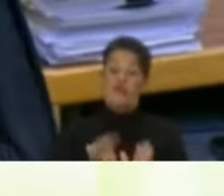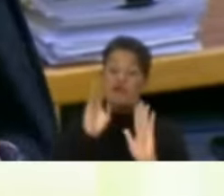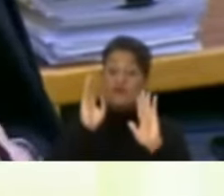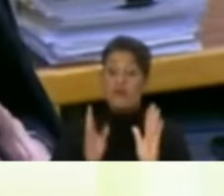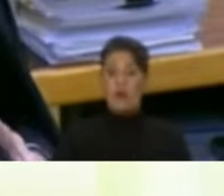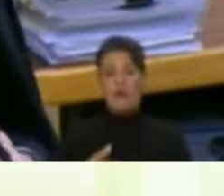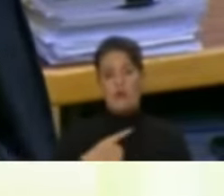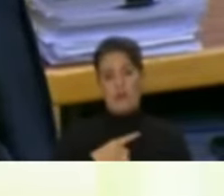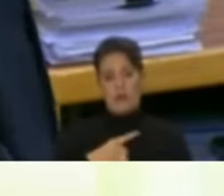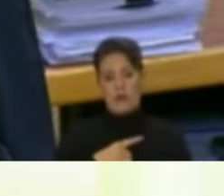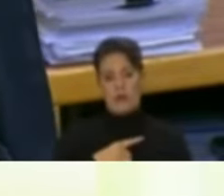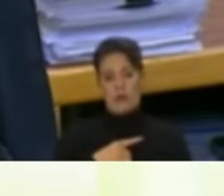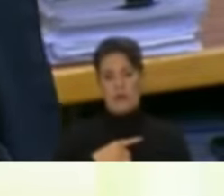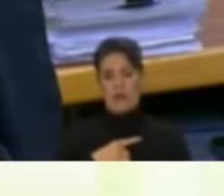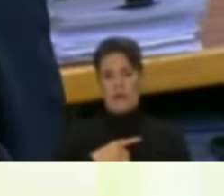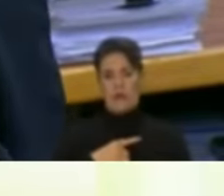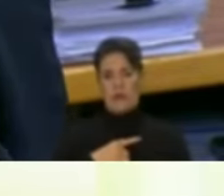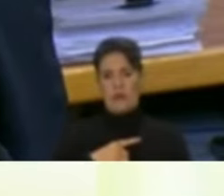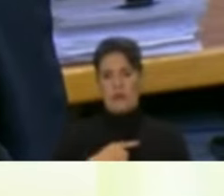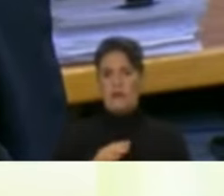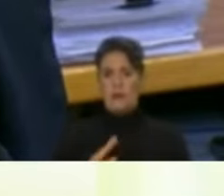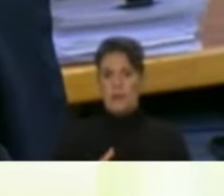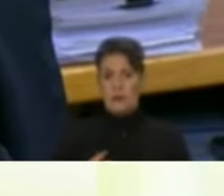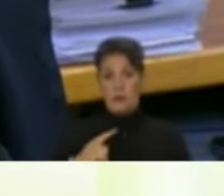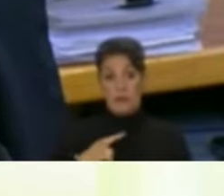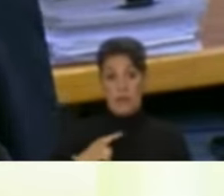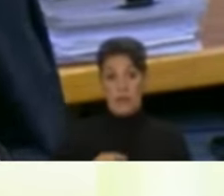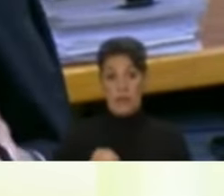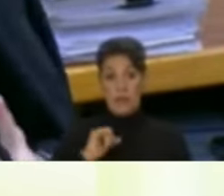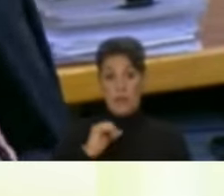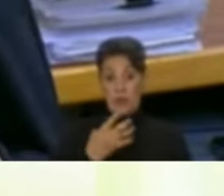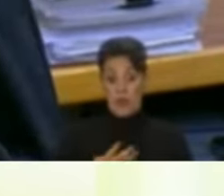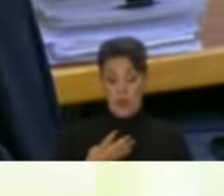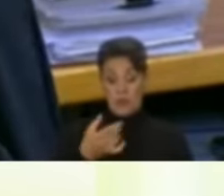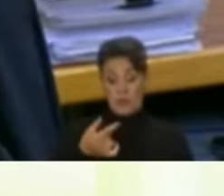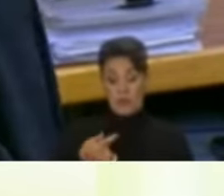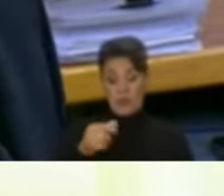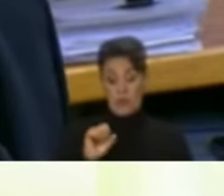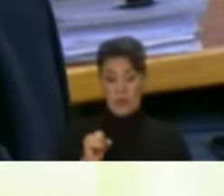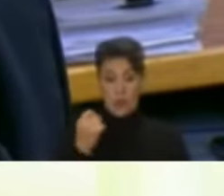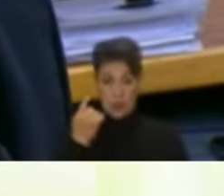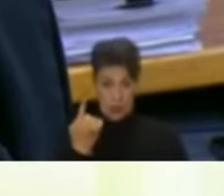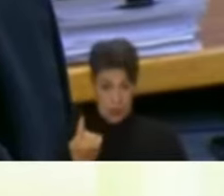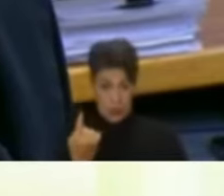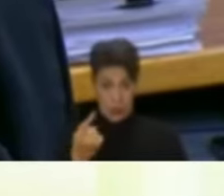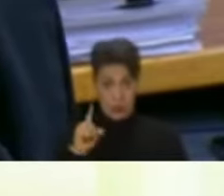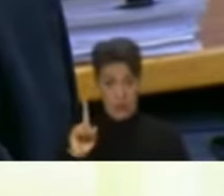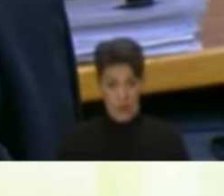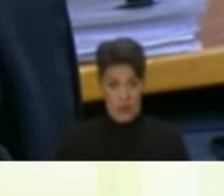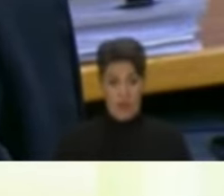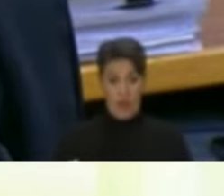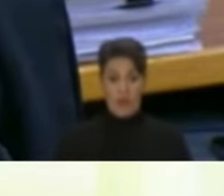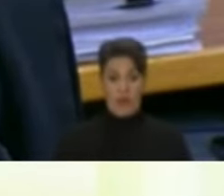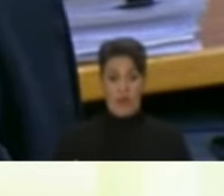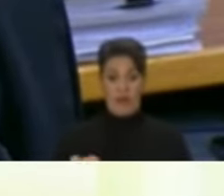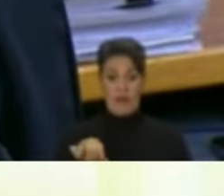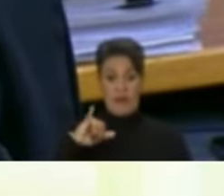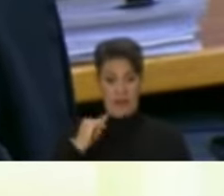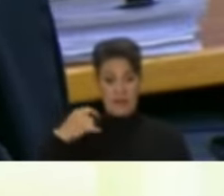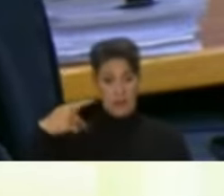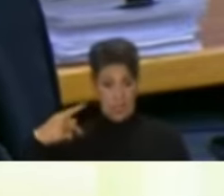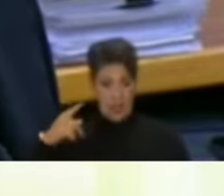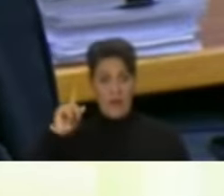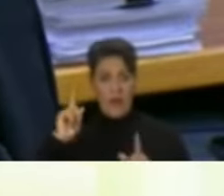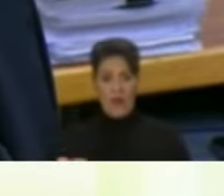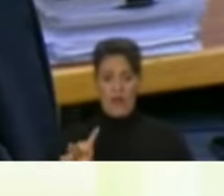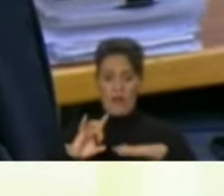há expectativa no STF de que outros inquéritos que vêm sendo conduzidos por Moraes sejam concluídos pela Polícia Federal até o fim deste ano.